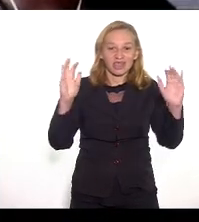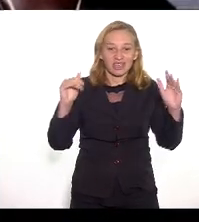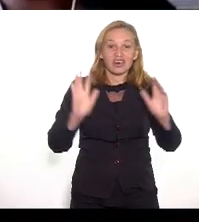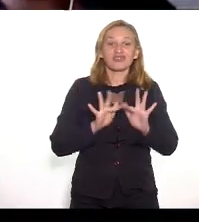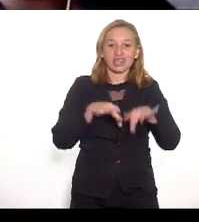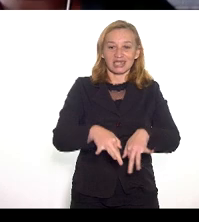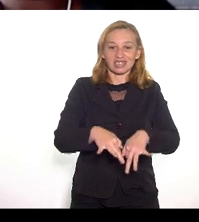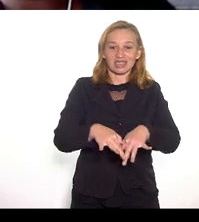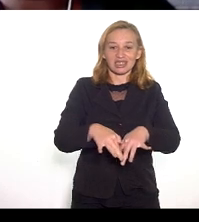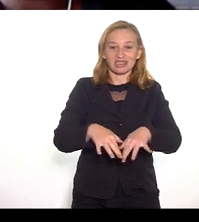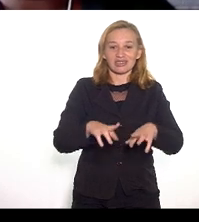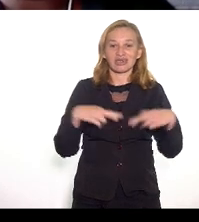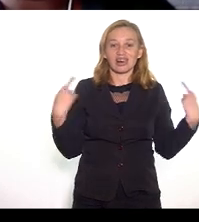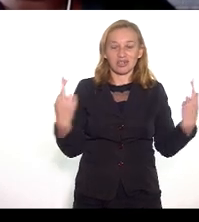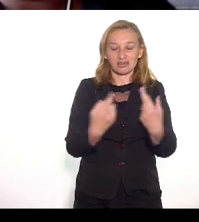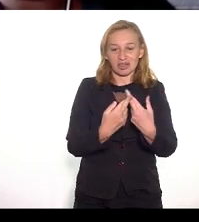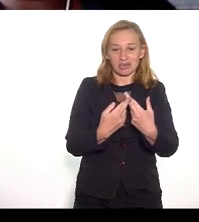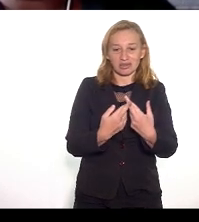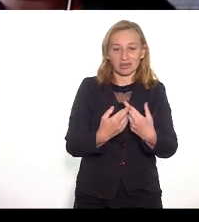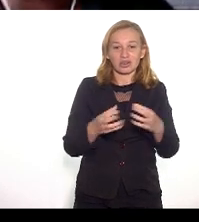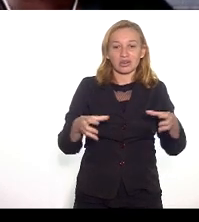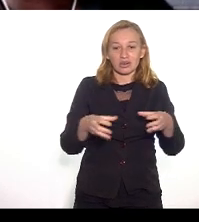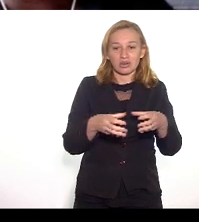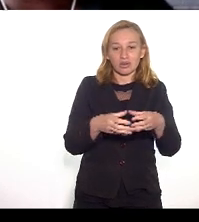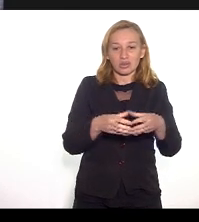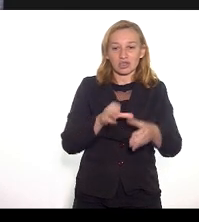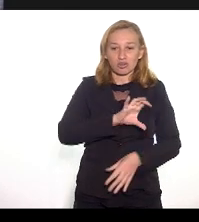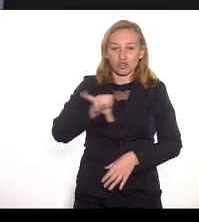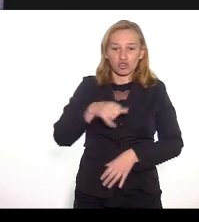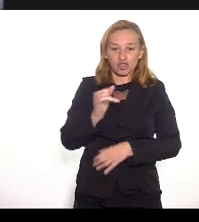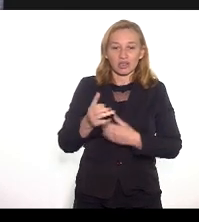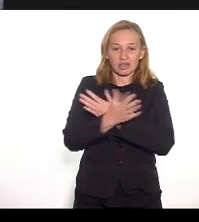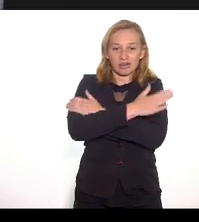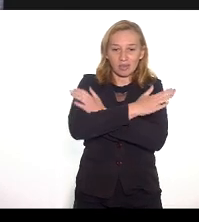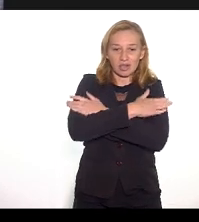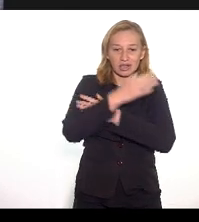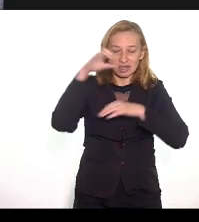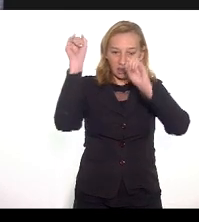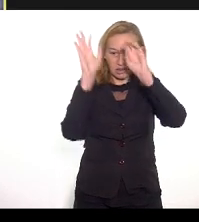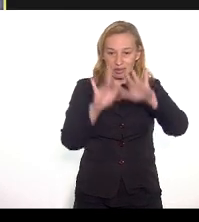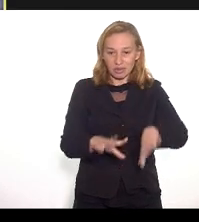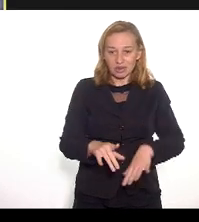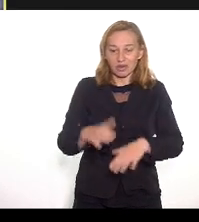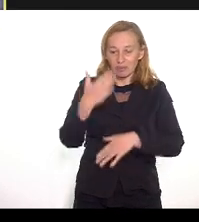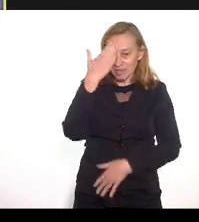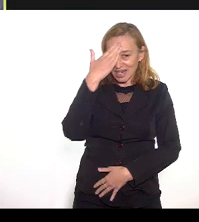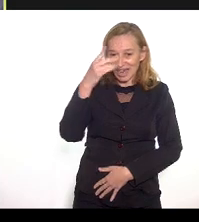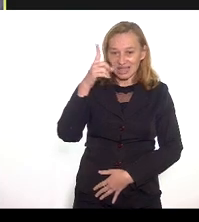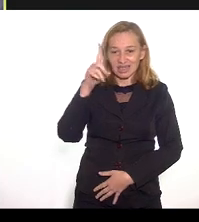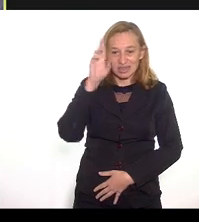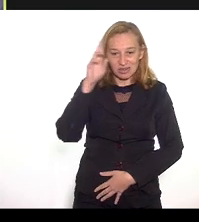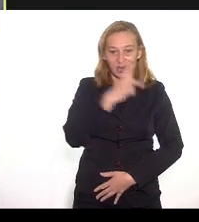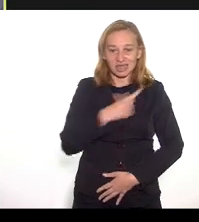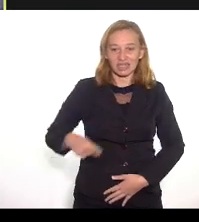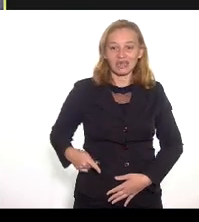encerrada a sessão da Comissão de Disposições de Justiça. Um abraço a todos, que Deus os abençoe. Obrigada, presidente.